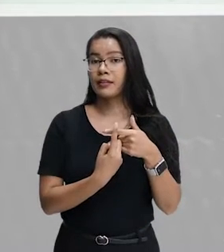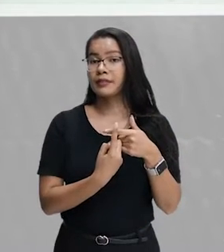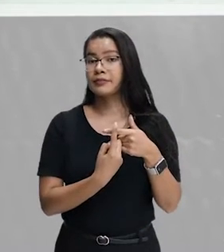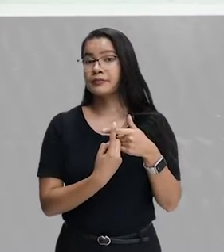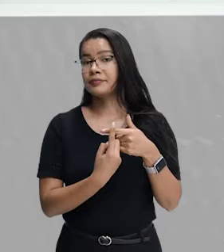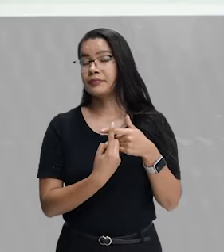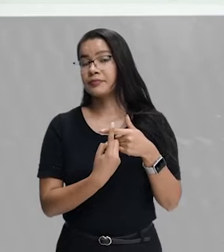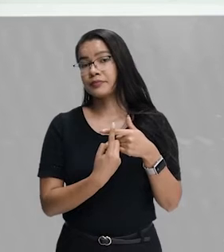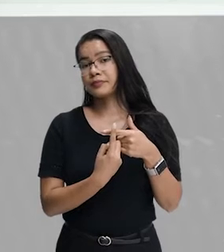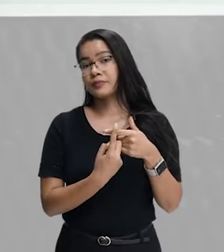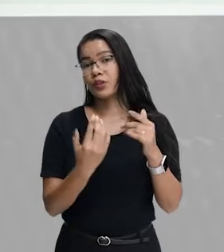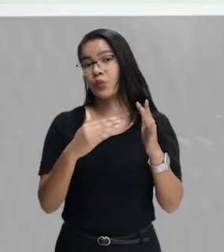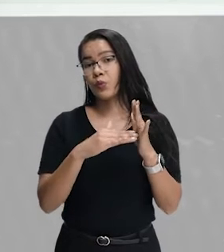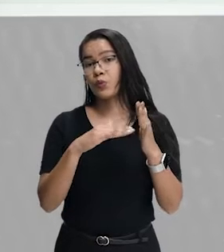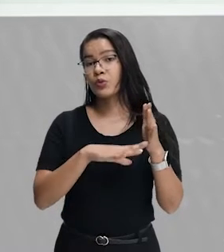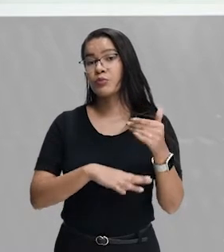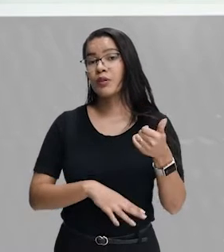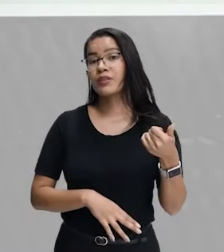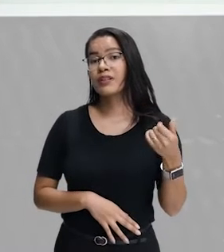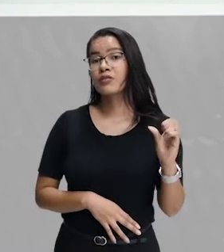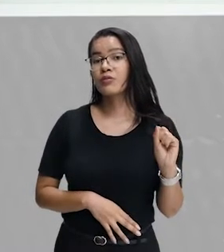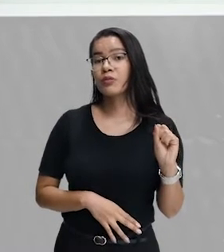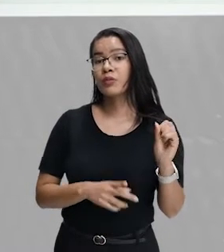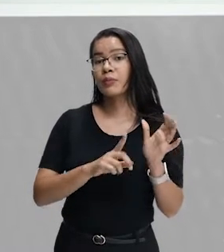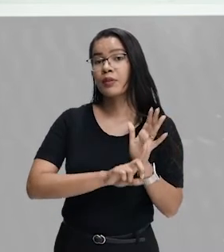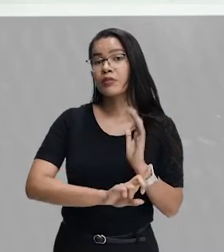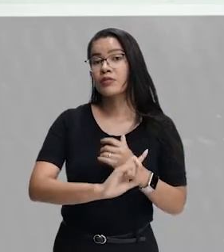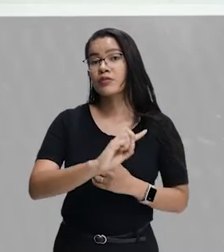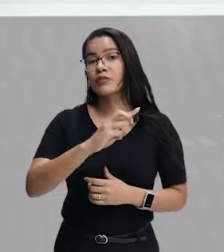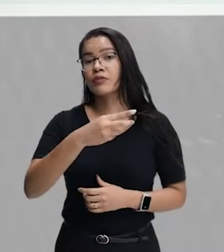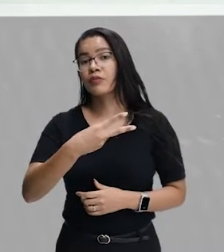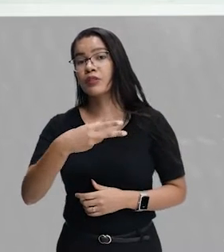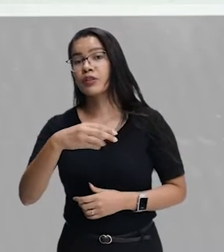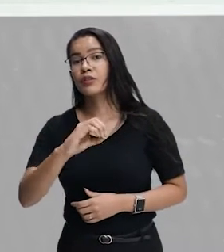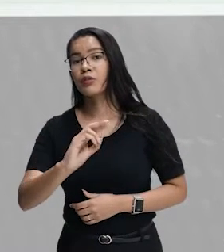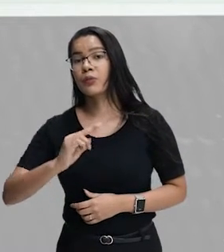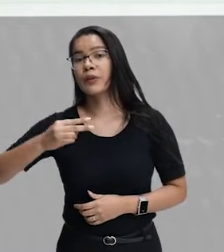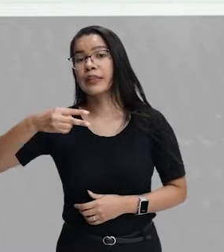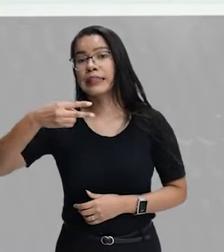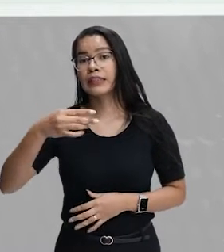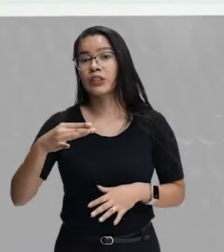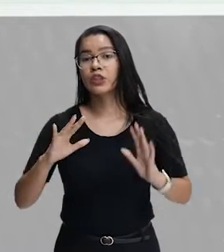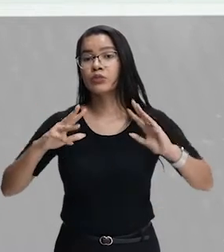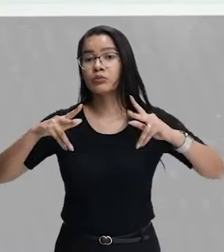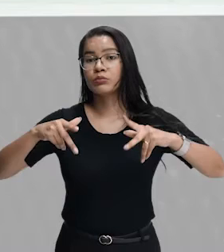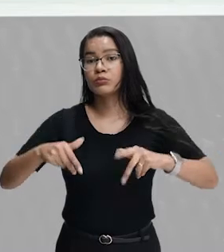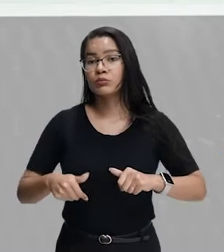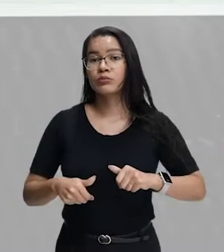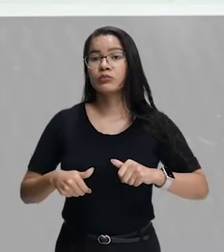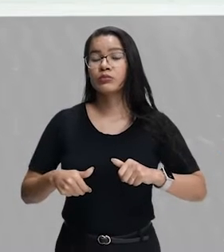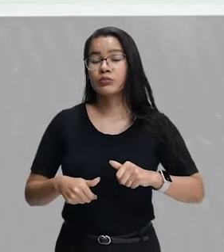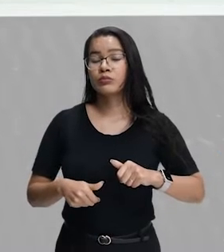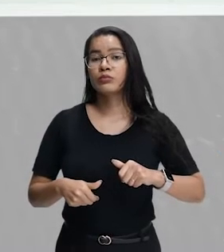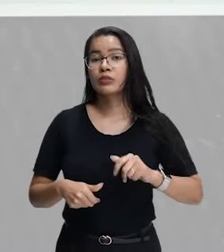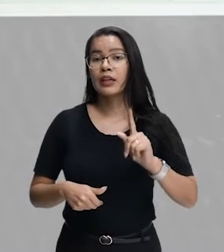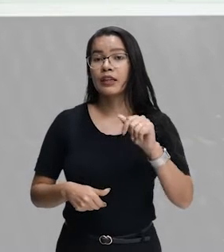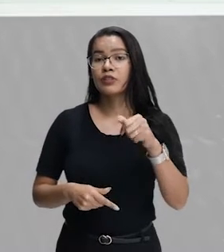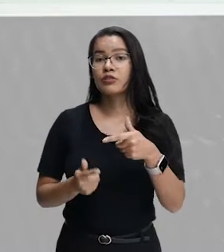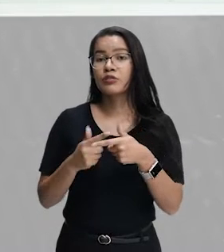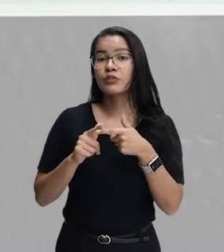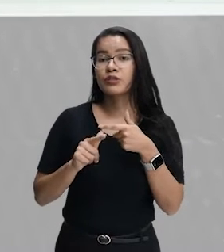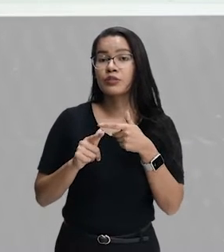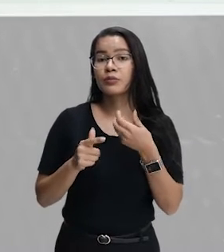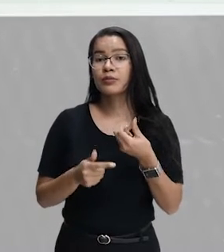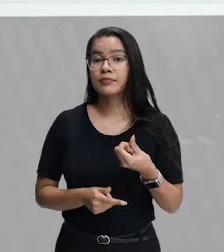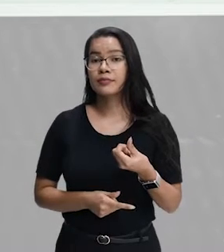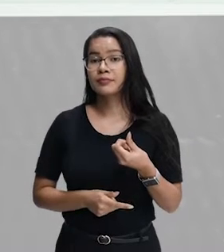mais, por último, 18 menos 20 ao quadrado. Isso aqui tudo vai ser dividido